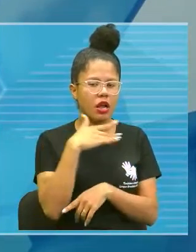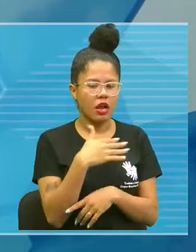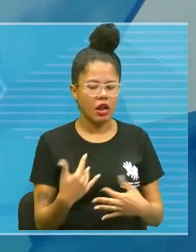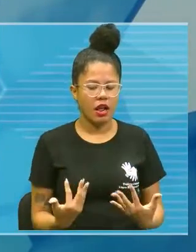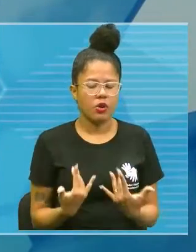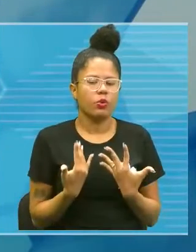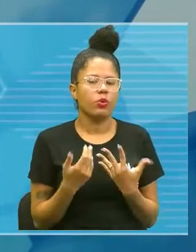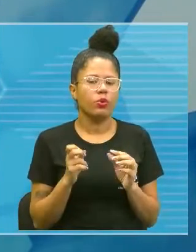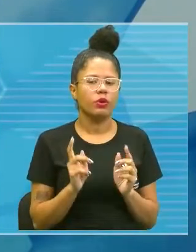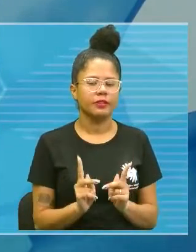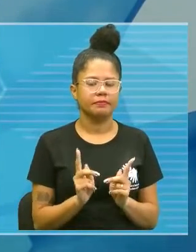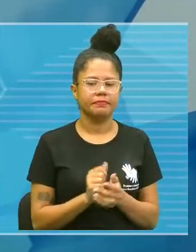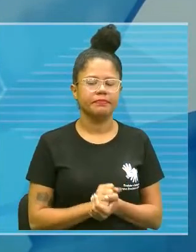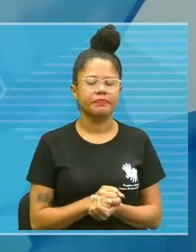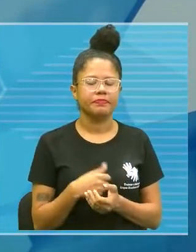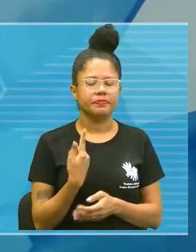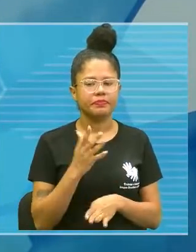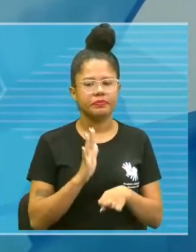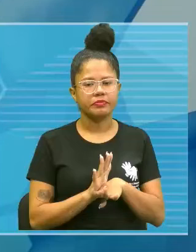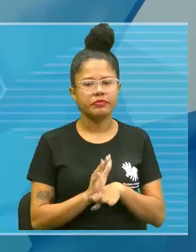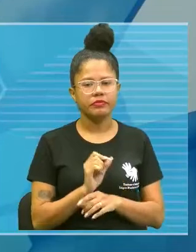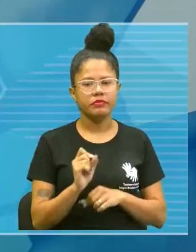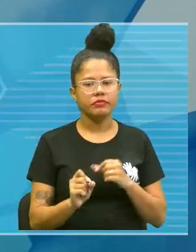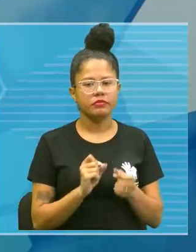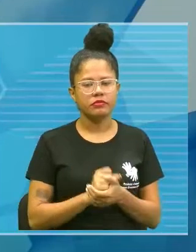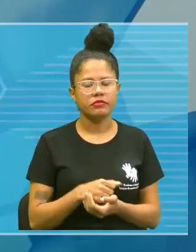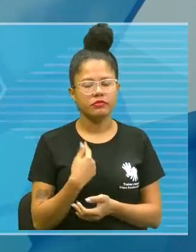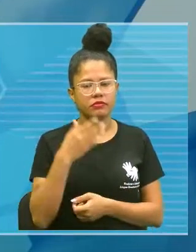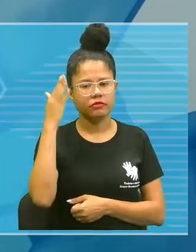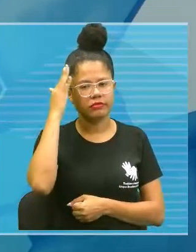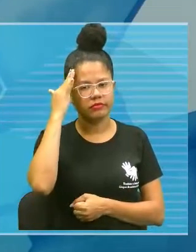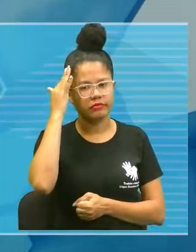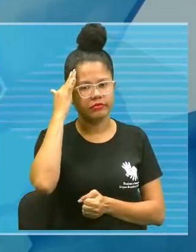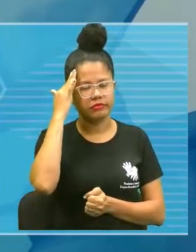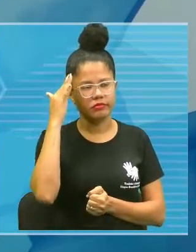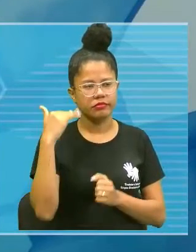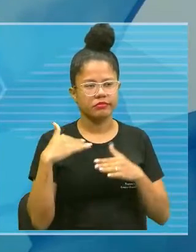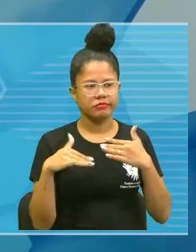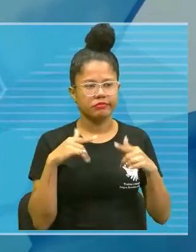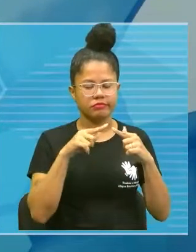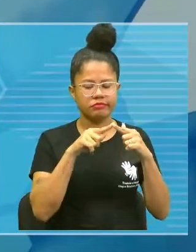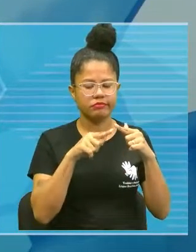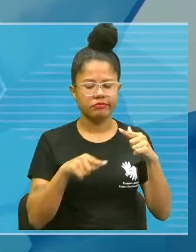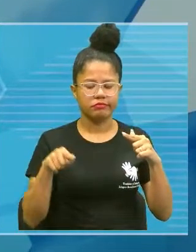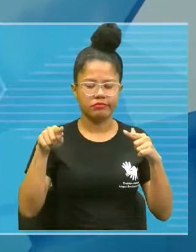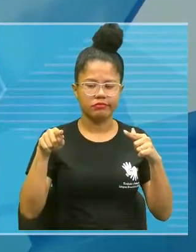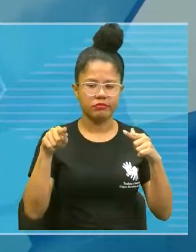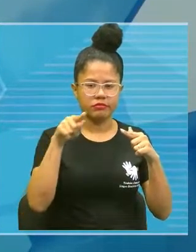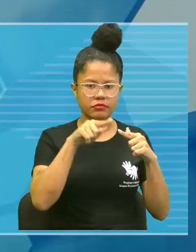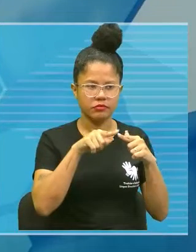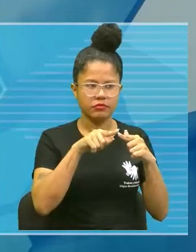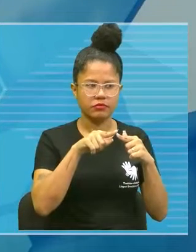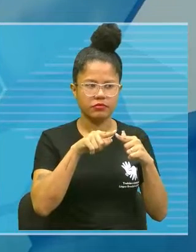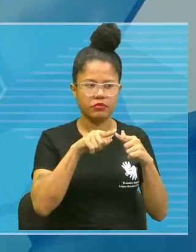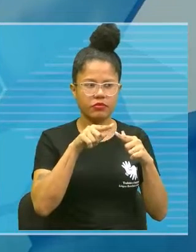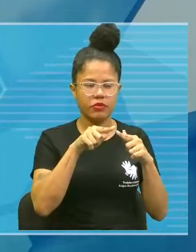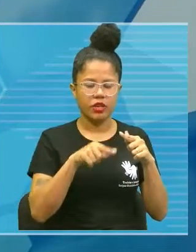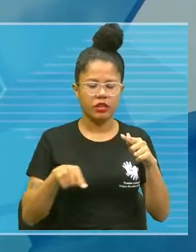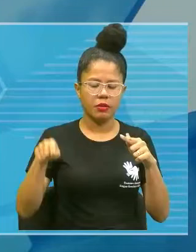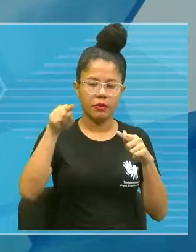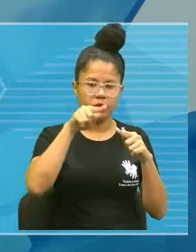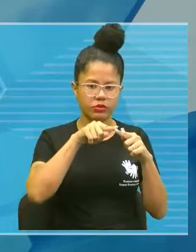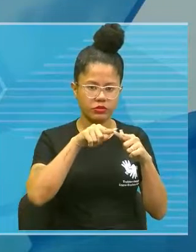Bacana? Nossa tarde de hoje vai ser dedicada a entender movimentos cíclicos, como ciclo Otto, ciclo Diesel, ciclo de